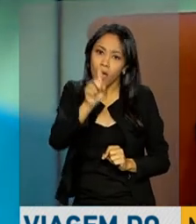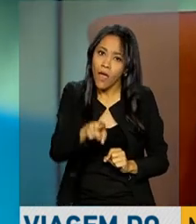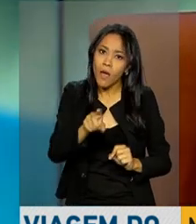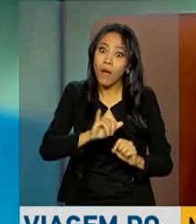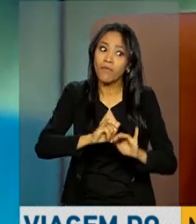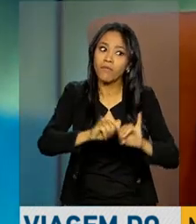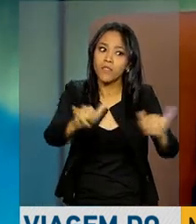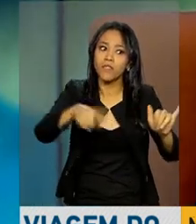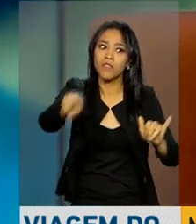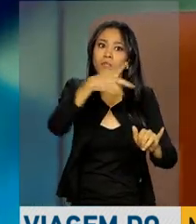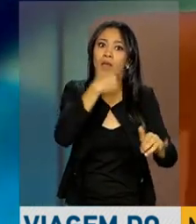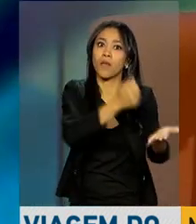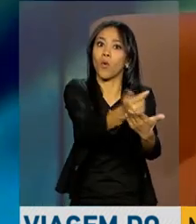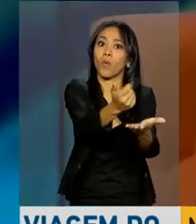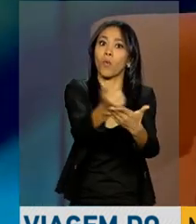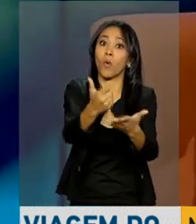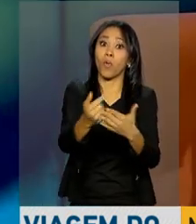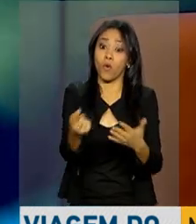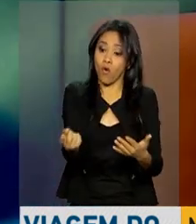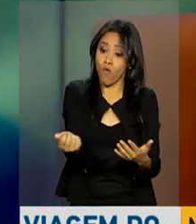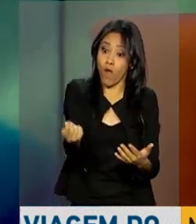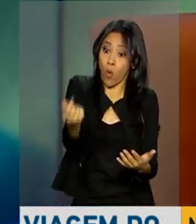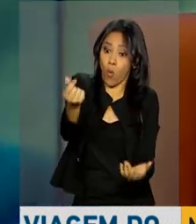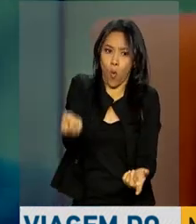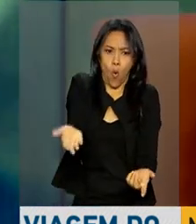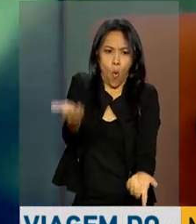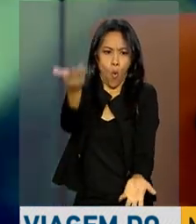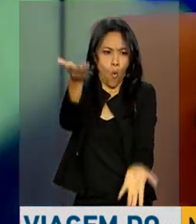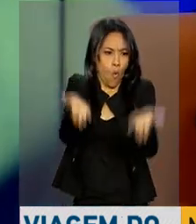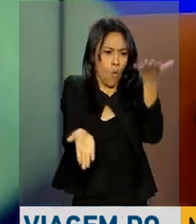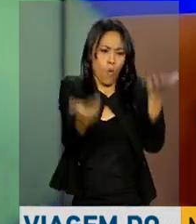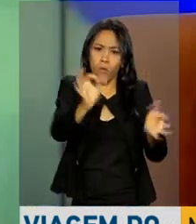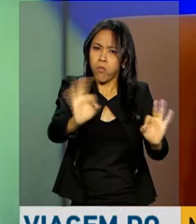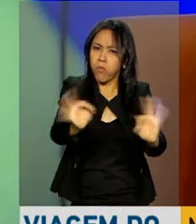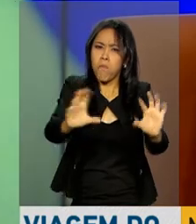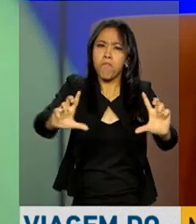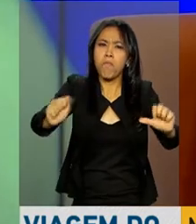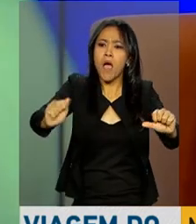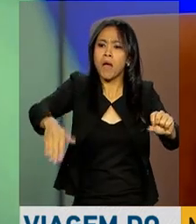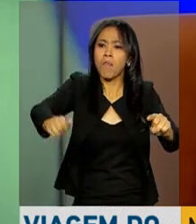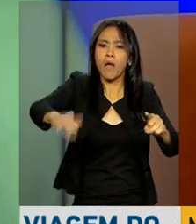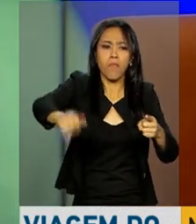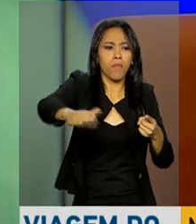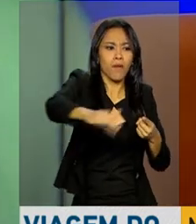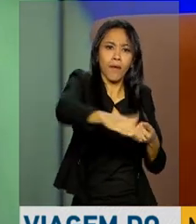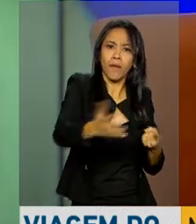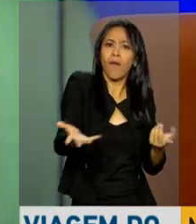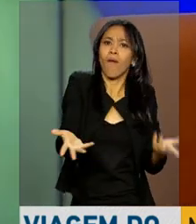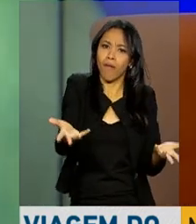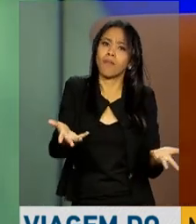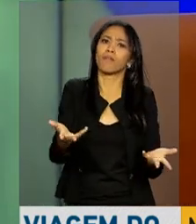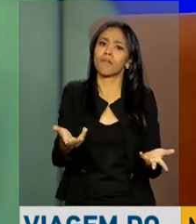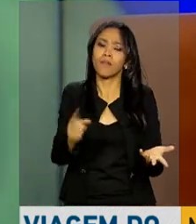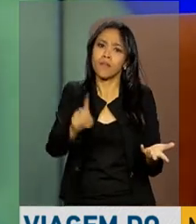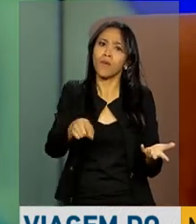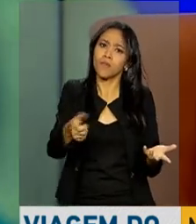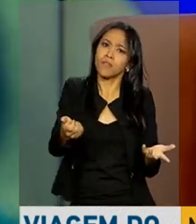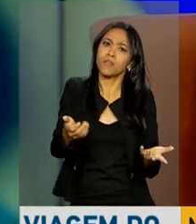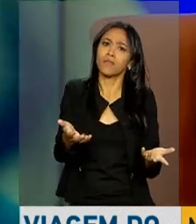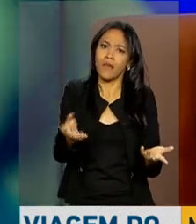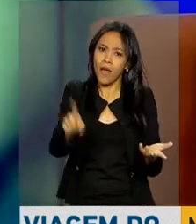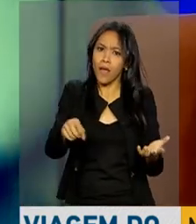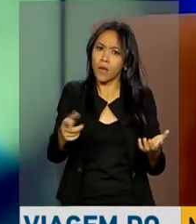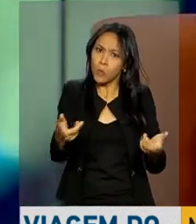os consumidores, porque como o preço não sobe, a pessoa vai ao supermercado e não encontra preços crescentes, né? Encontra preços mais ou